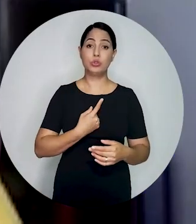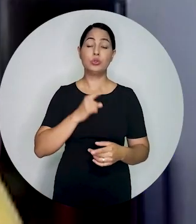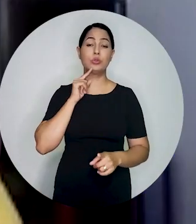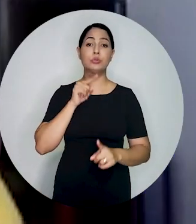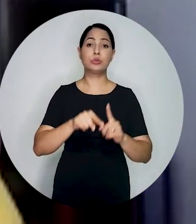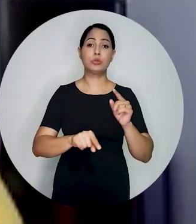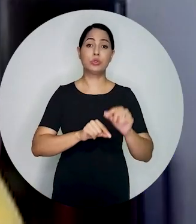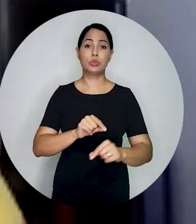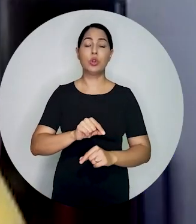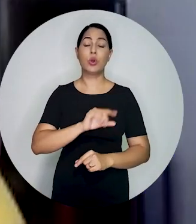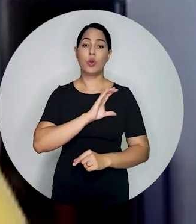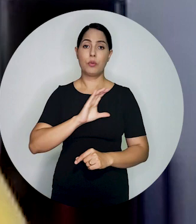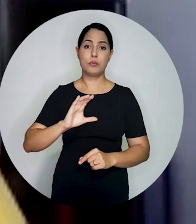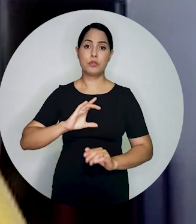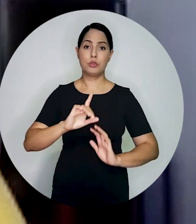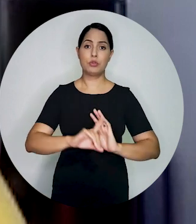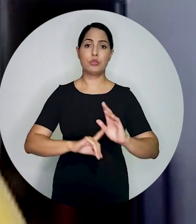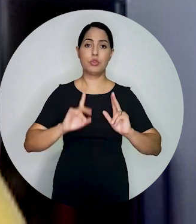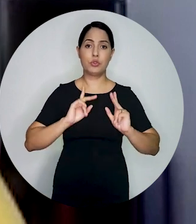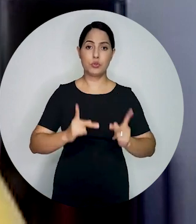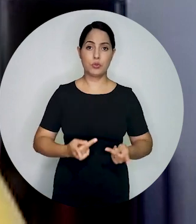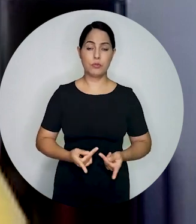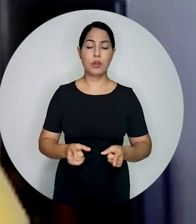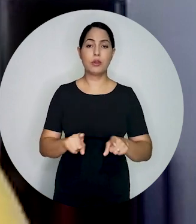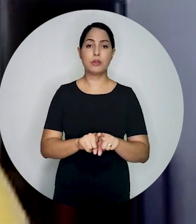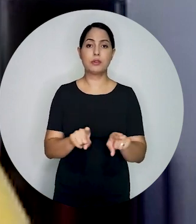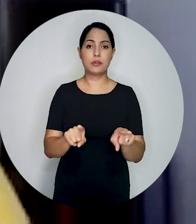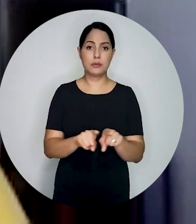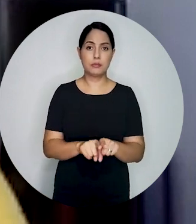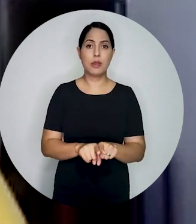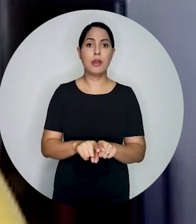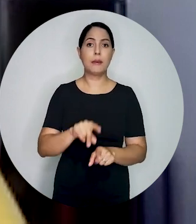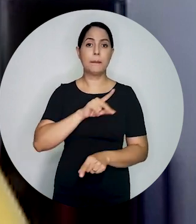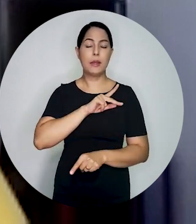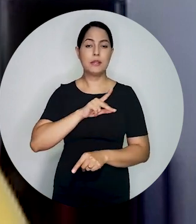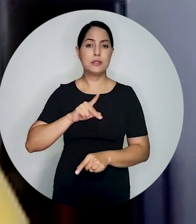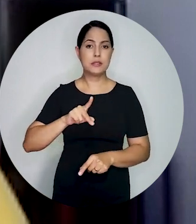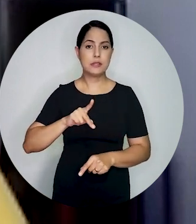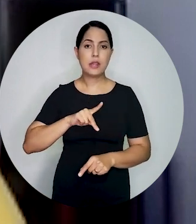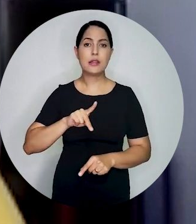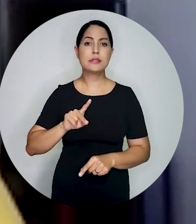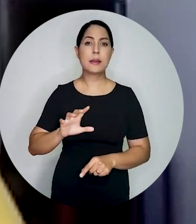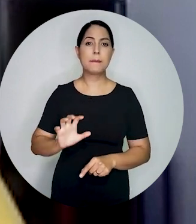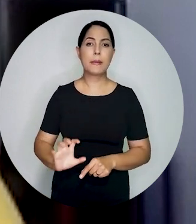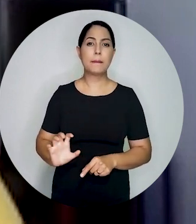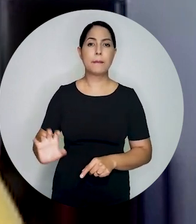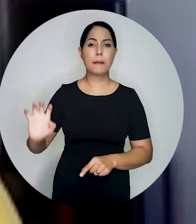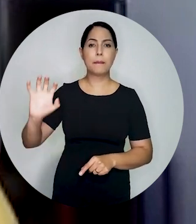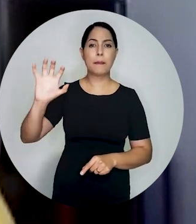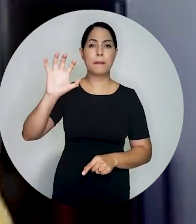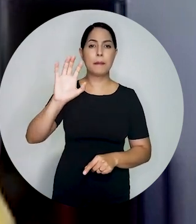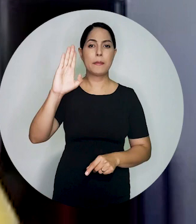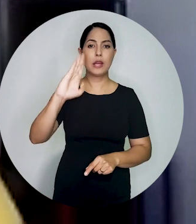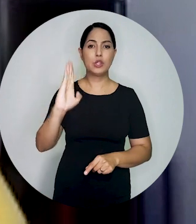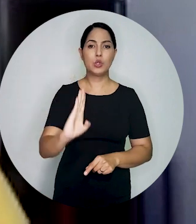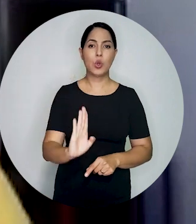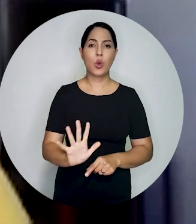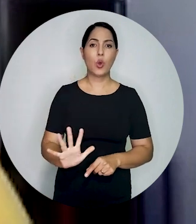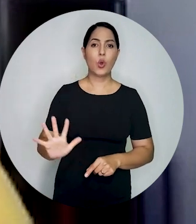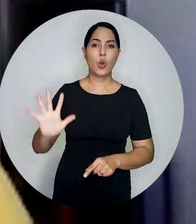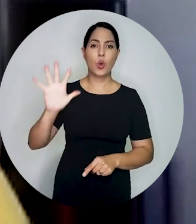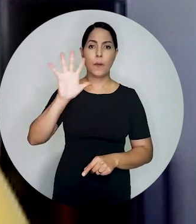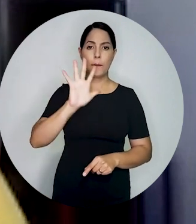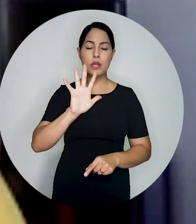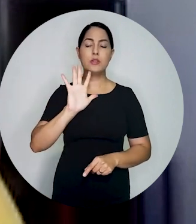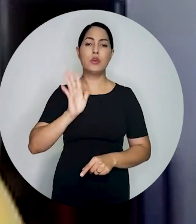foi juntar a Comissão Nacional de Direitos Humanos, as presidências das comissões de direitos humanos de todas as seccionais do Brasil, todos